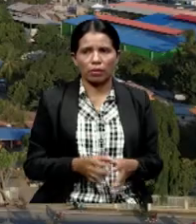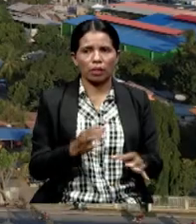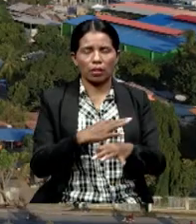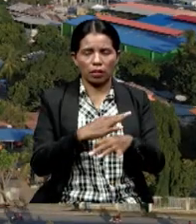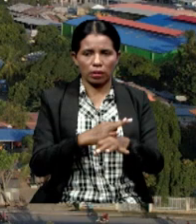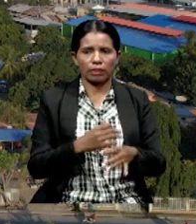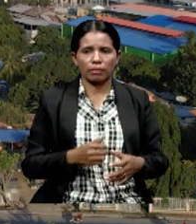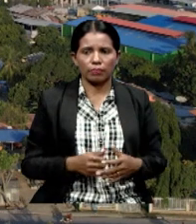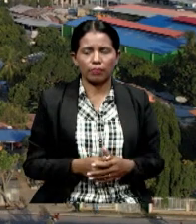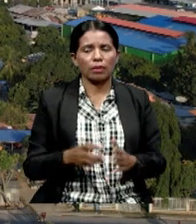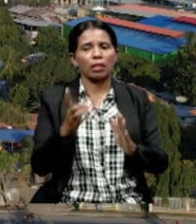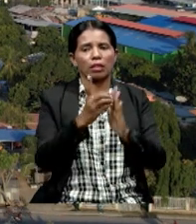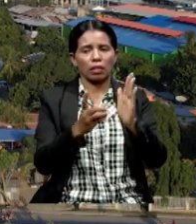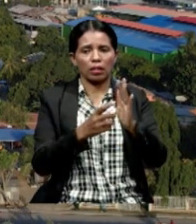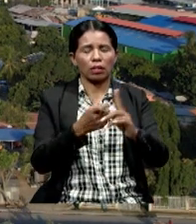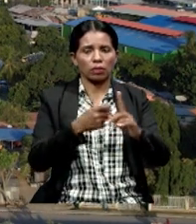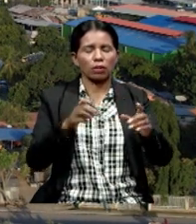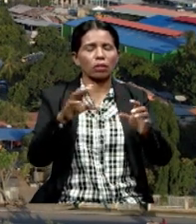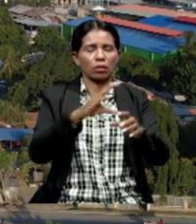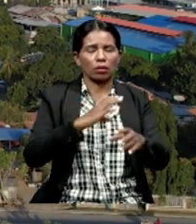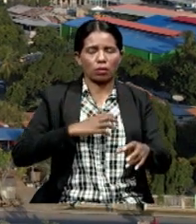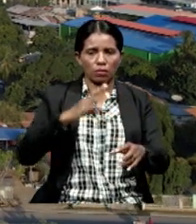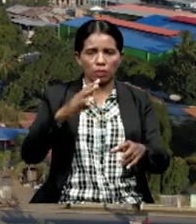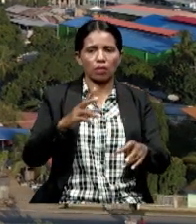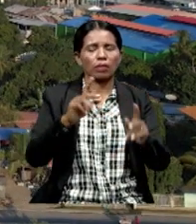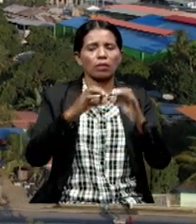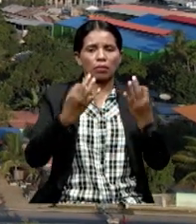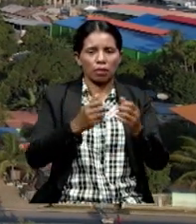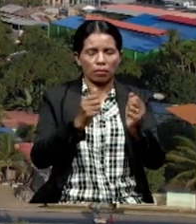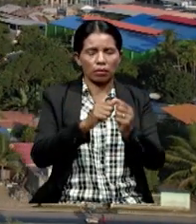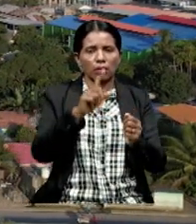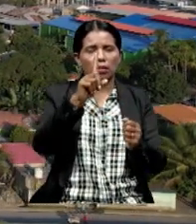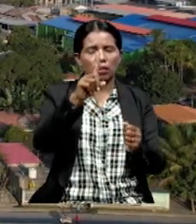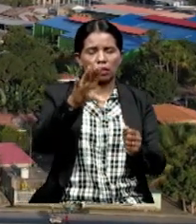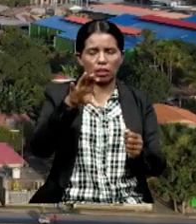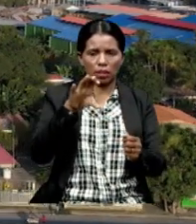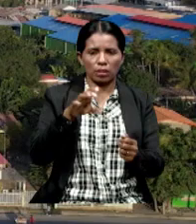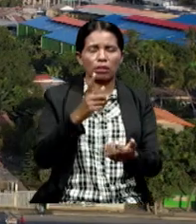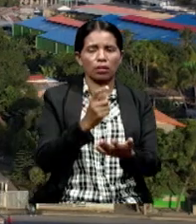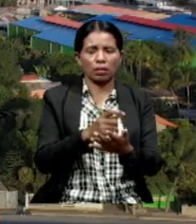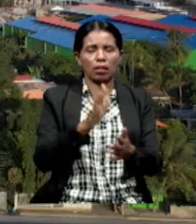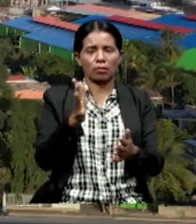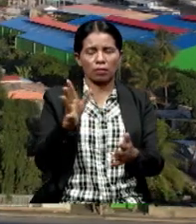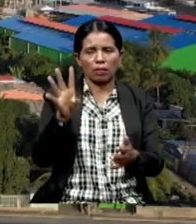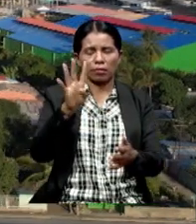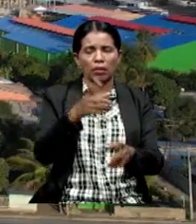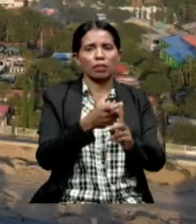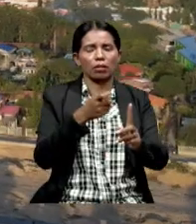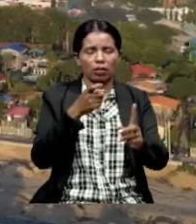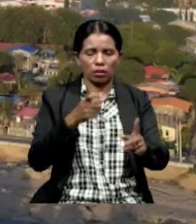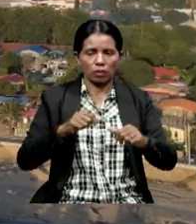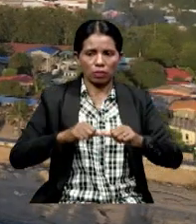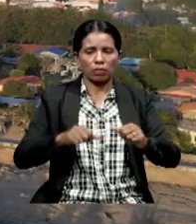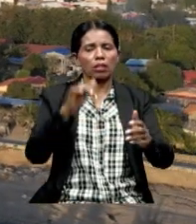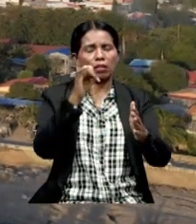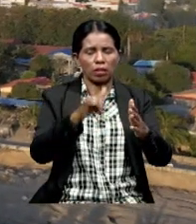lá. Dado o sucesso com Comoro, uma cain hamutu atus tolu lima nulu resinhat, composto husi aldeia lima, continua rela e a